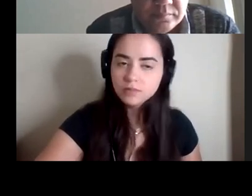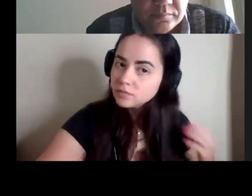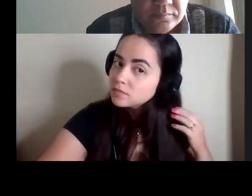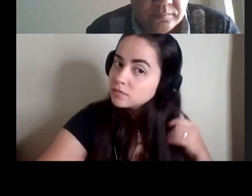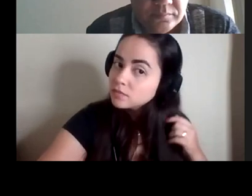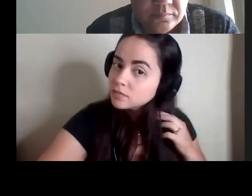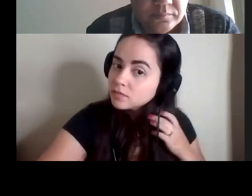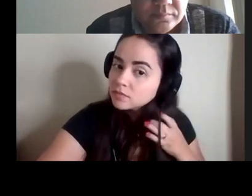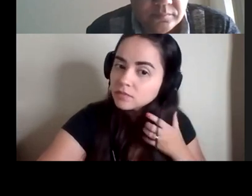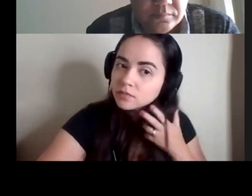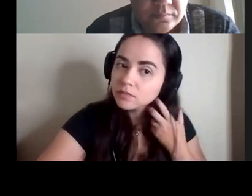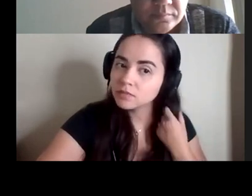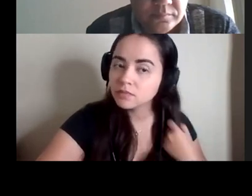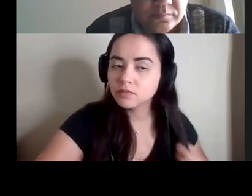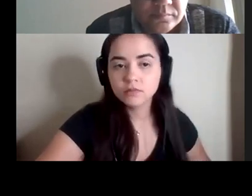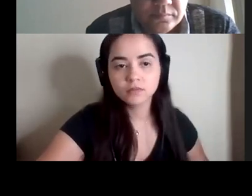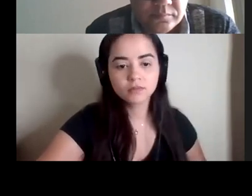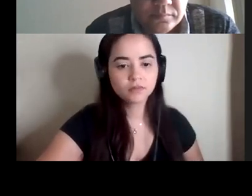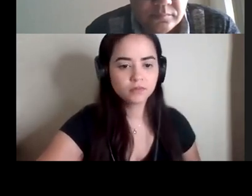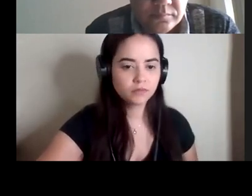É sim. Peraí.